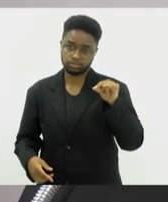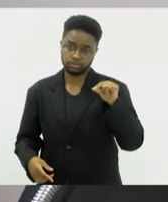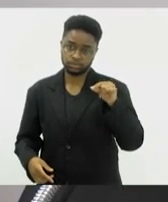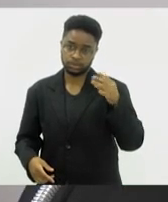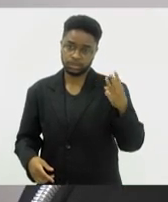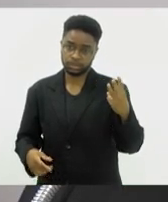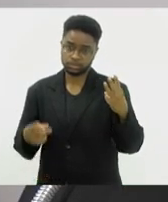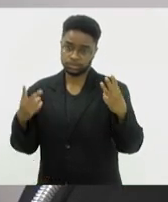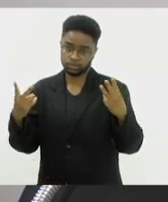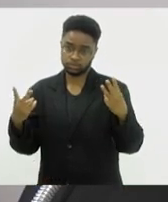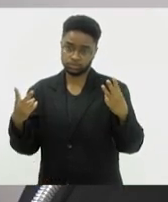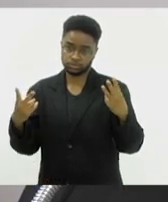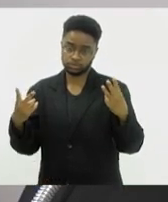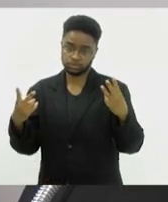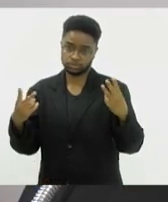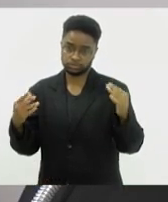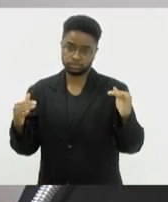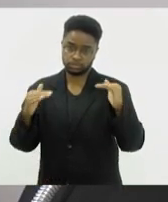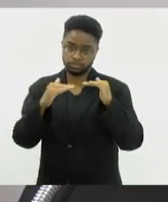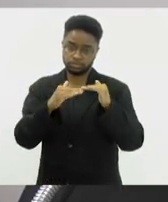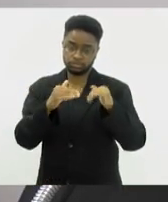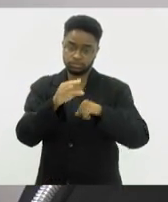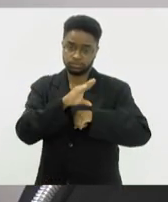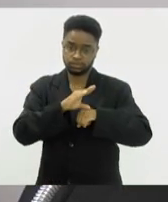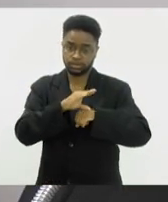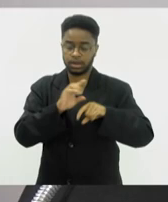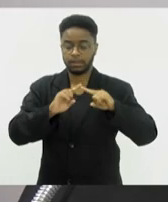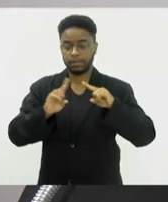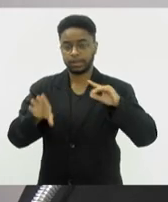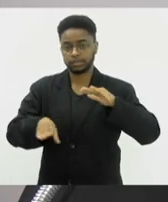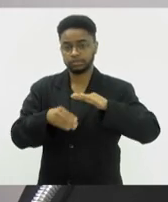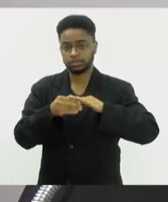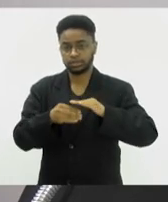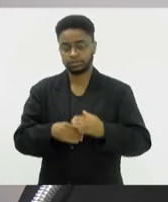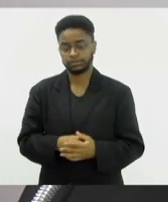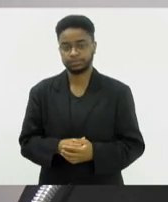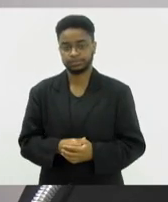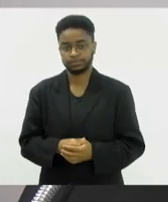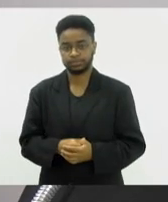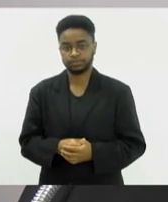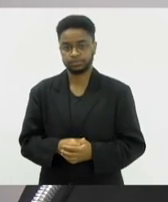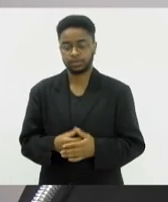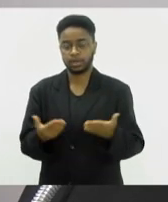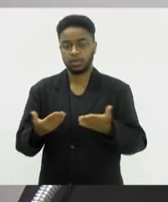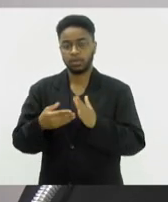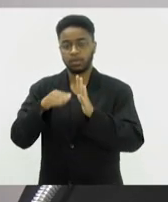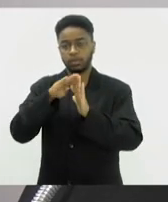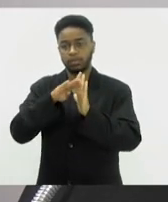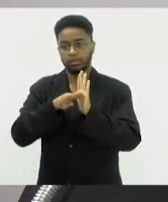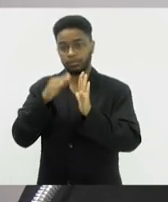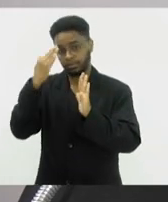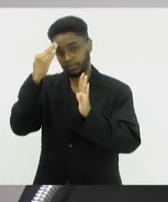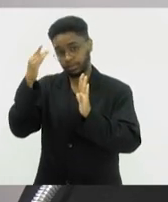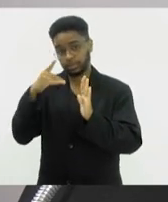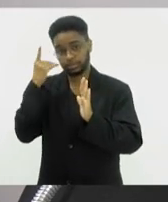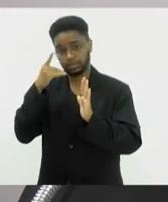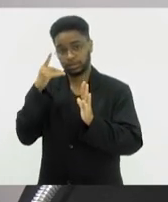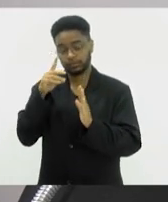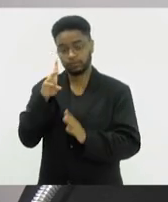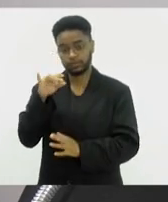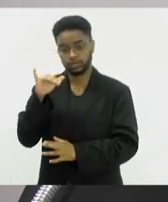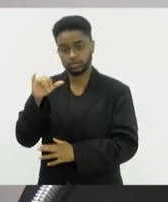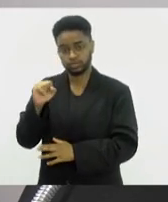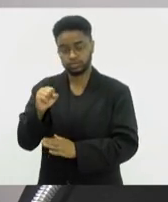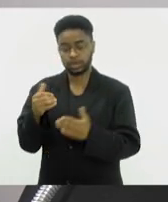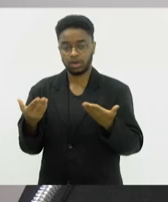3-2 pela constitucionalidade com emenda. O próximo da pauta, obrigado, deputado Cozzolino. O próximo